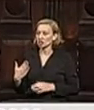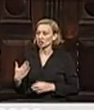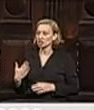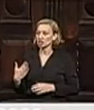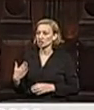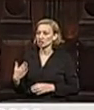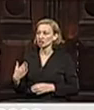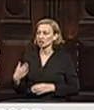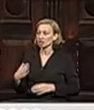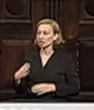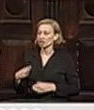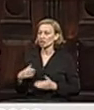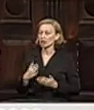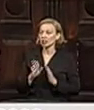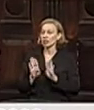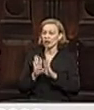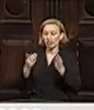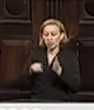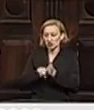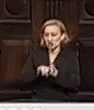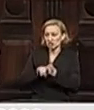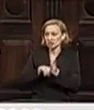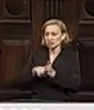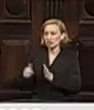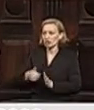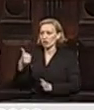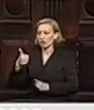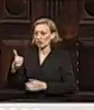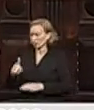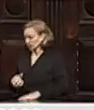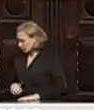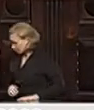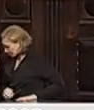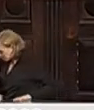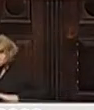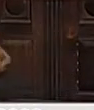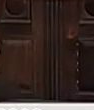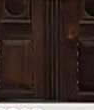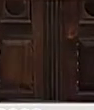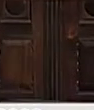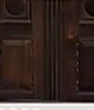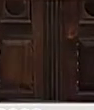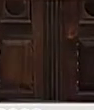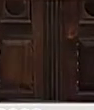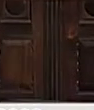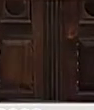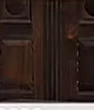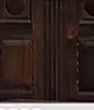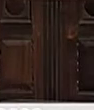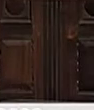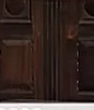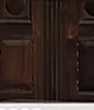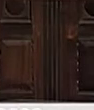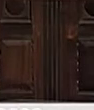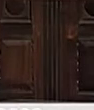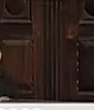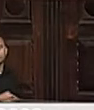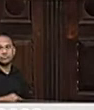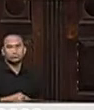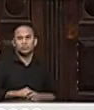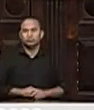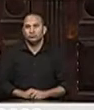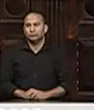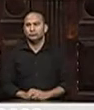um inquérito e uma investigação sobre o crime de prevaricação. Essa é a situação do estado do Rio de